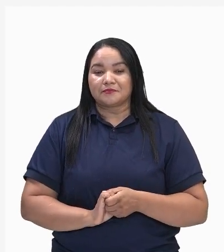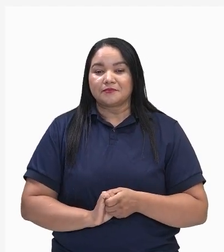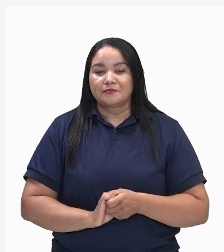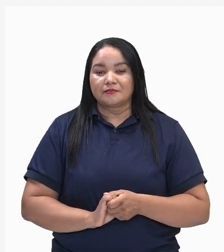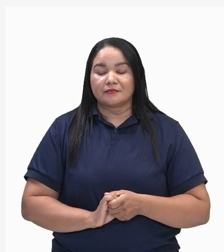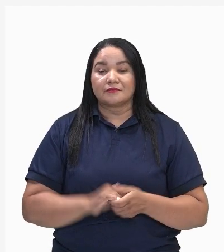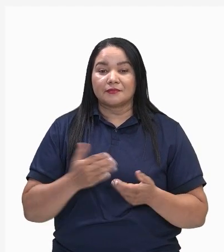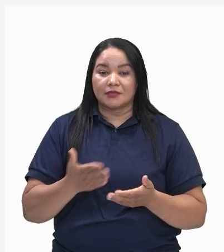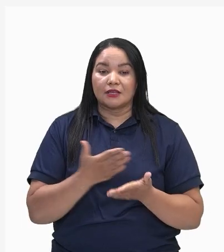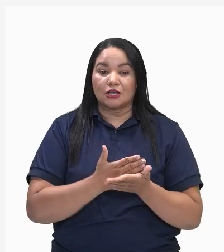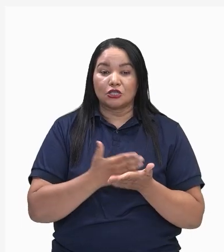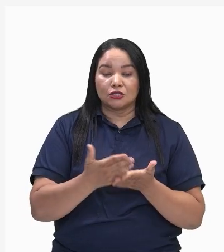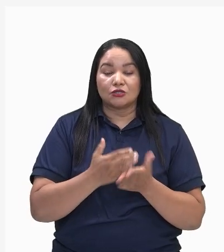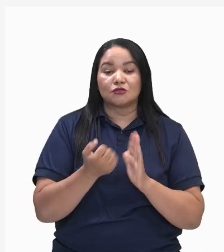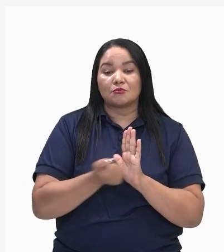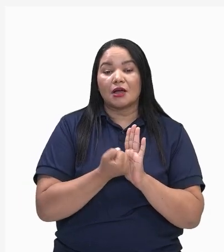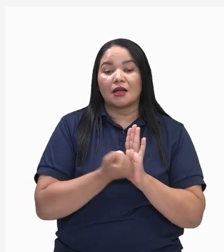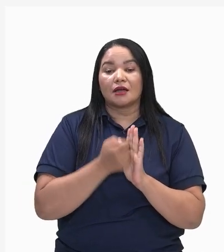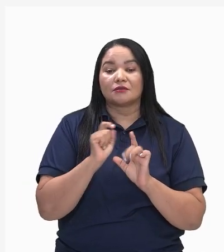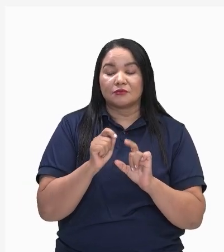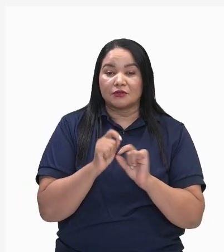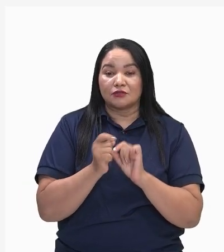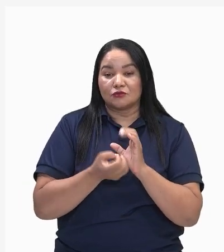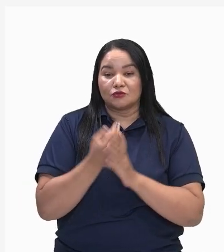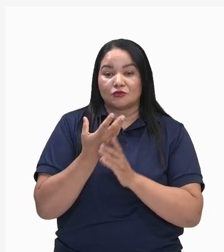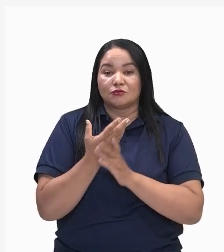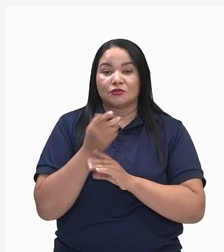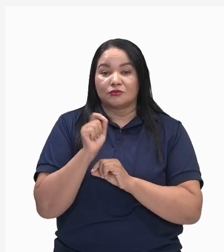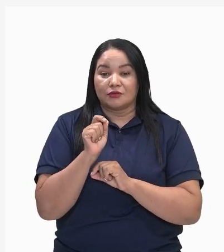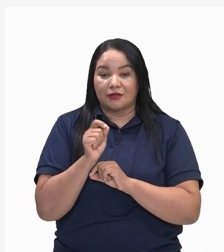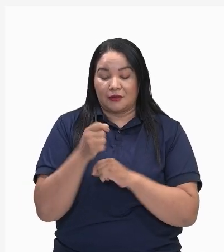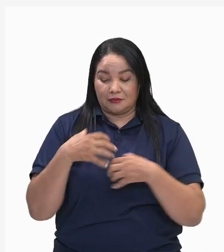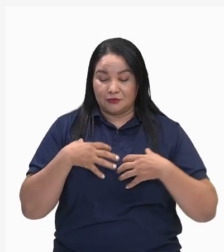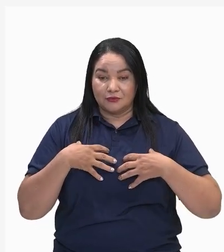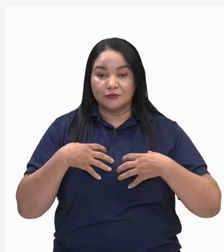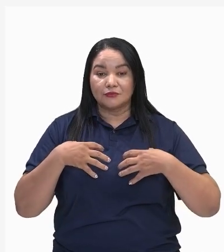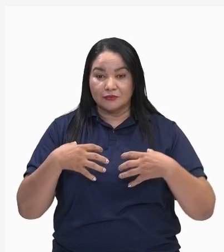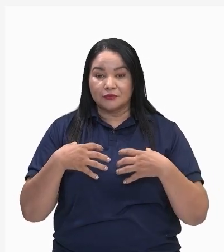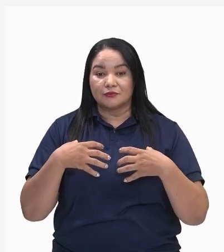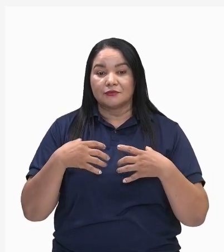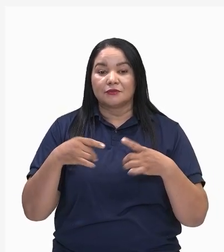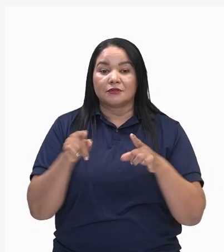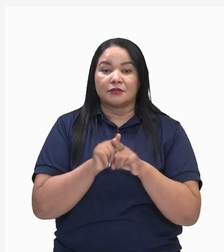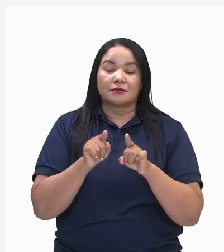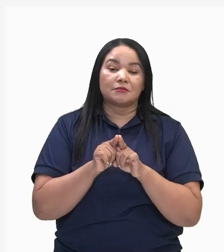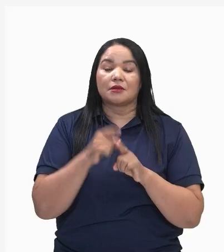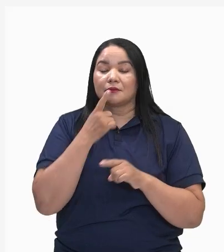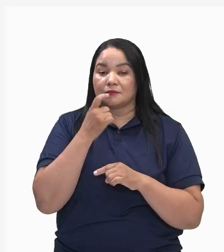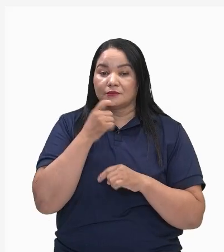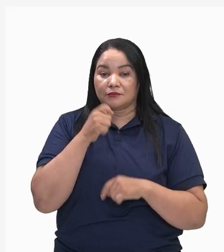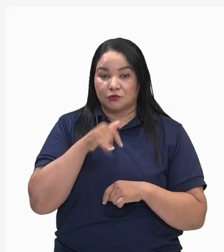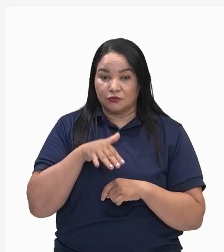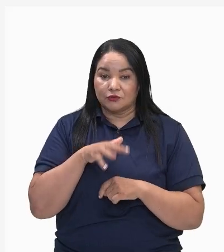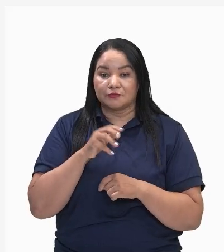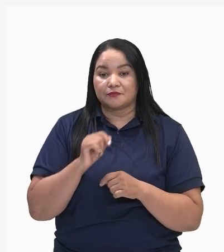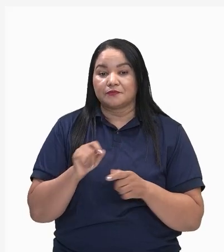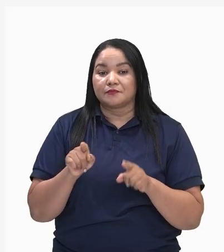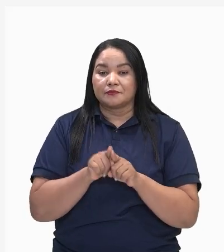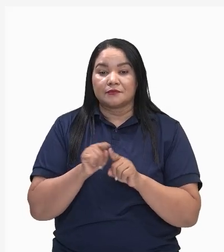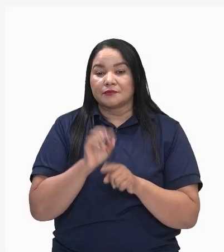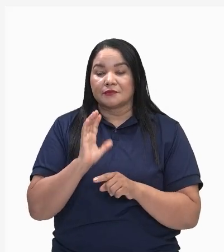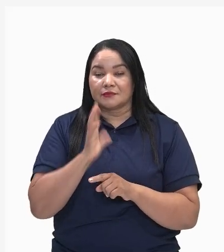seu início marcado pelo surgimento do broto mamário e posteriormente a menstruação. E então